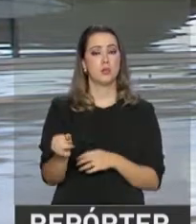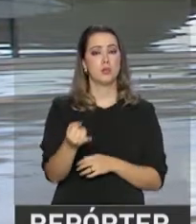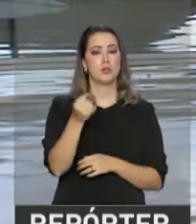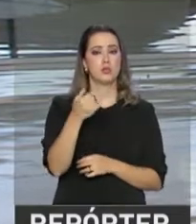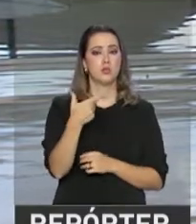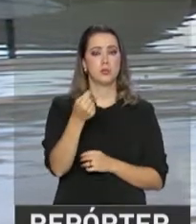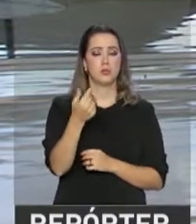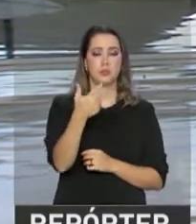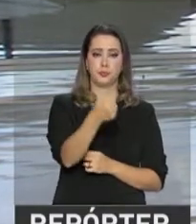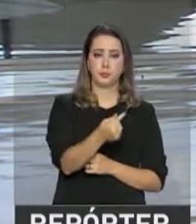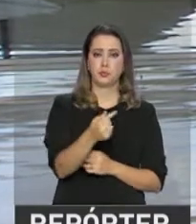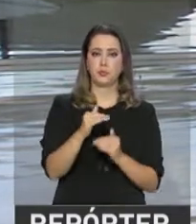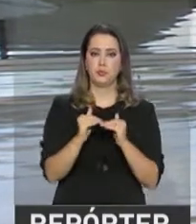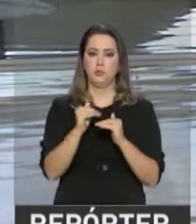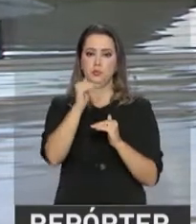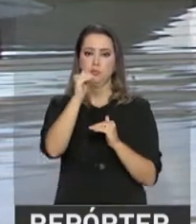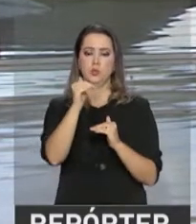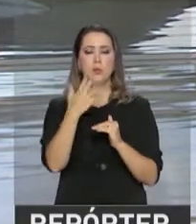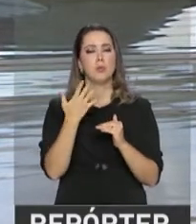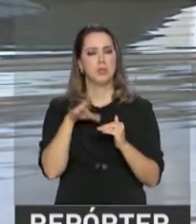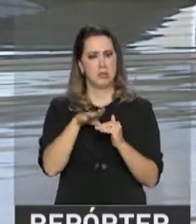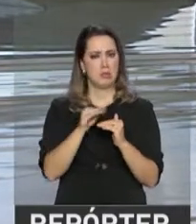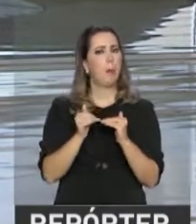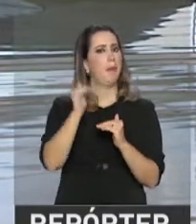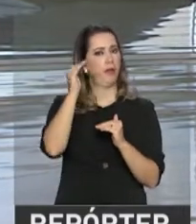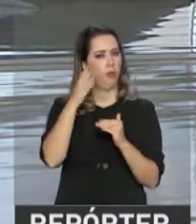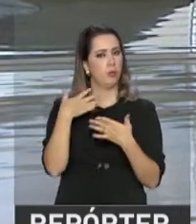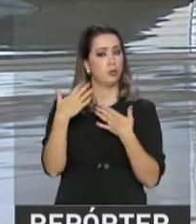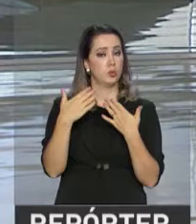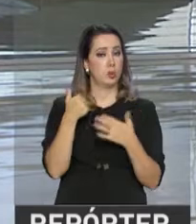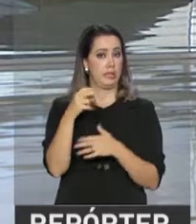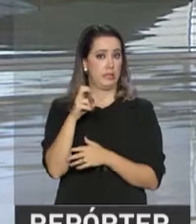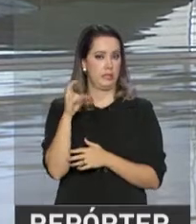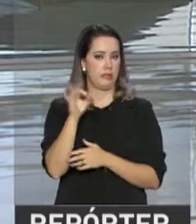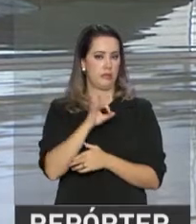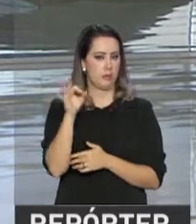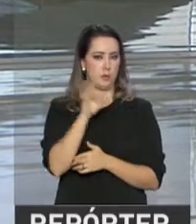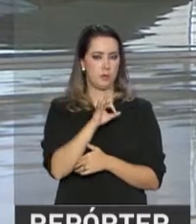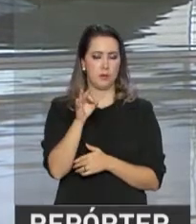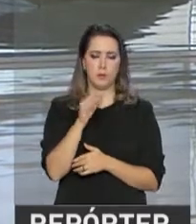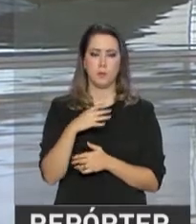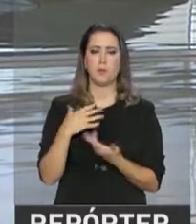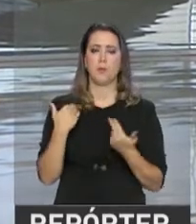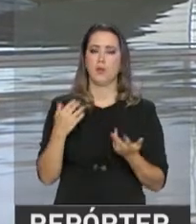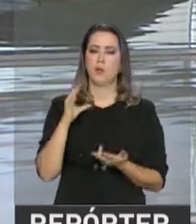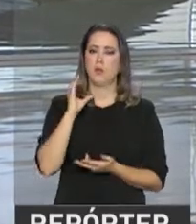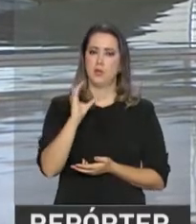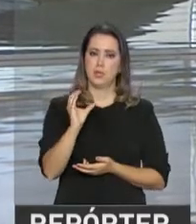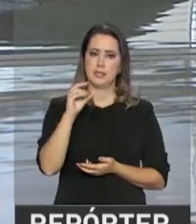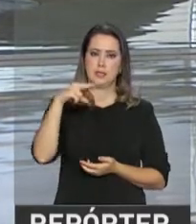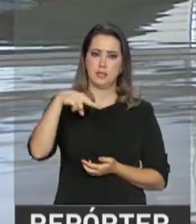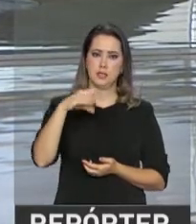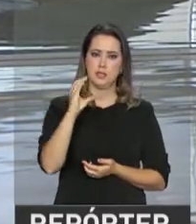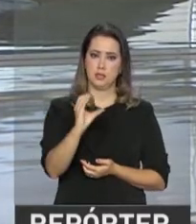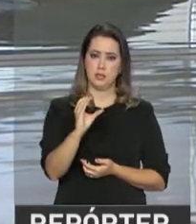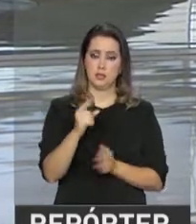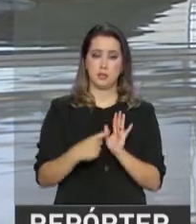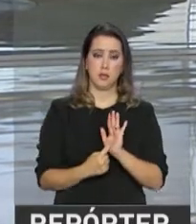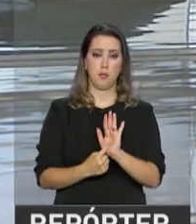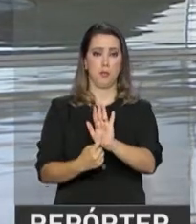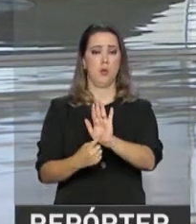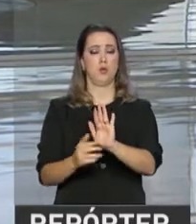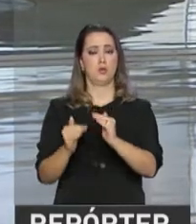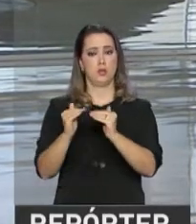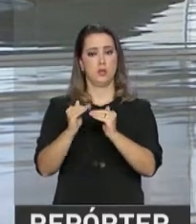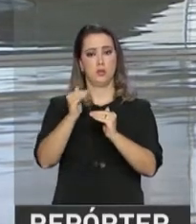aumento no índice de confiança foi bem maior de 15% segundo a cnc este aumento no índice de confiança